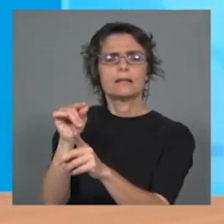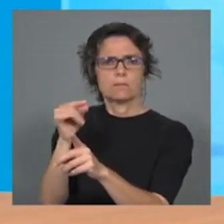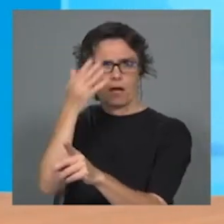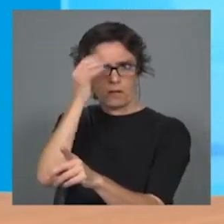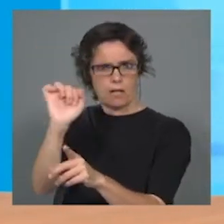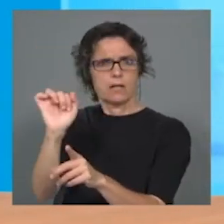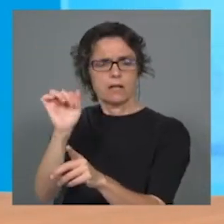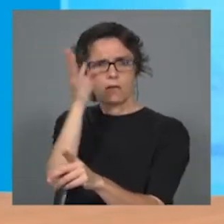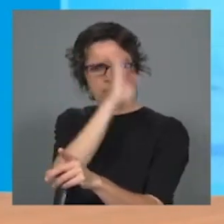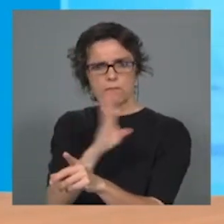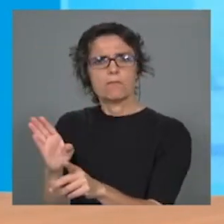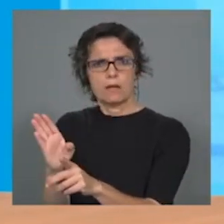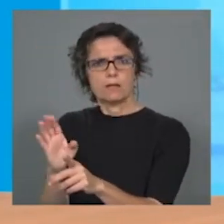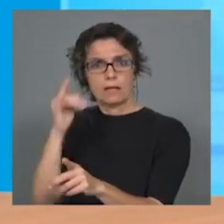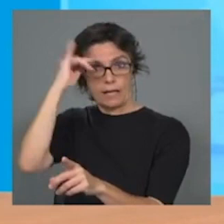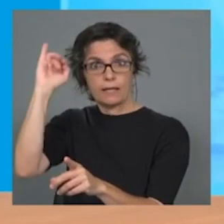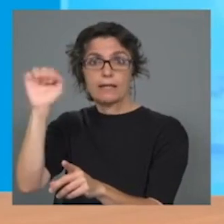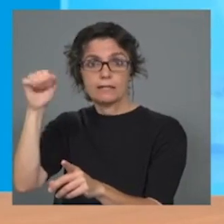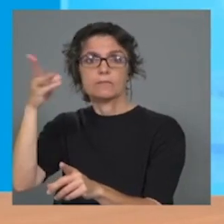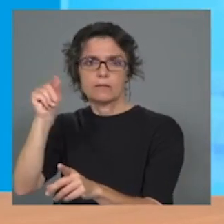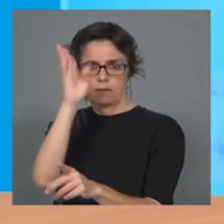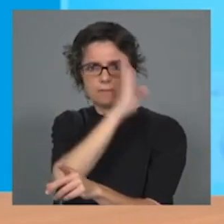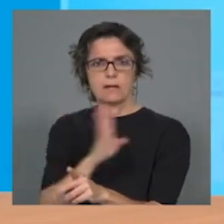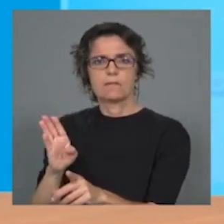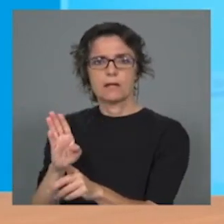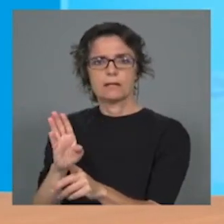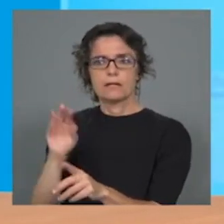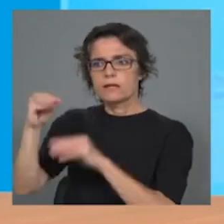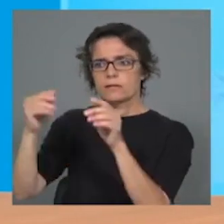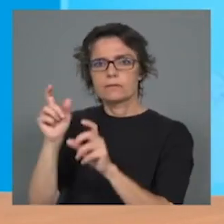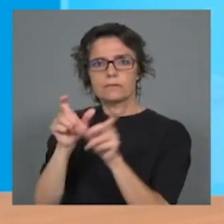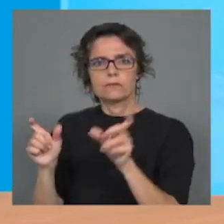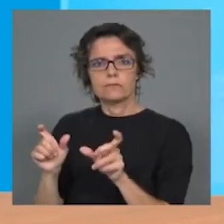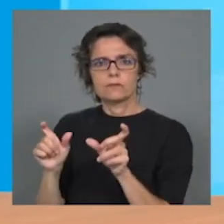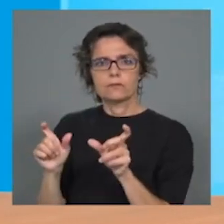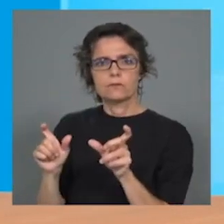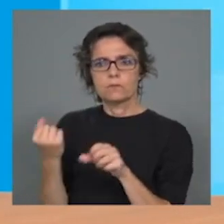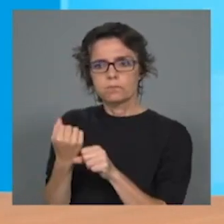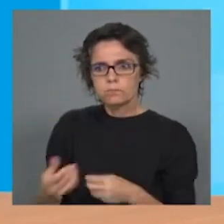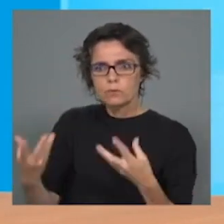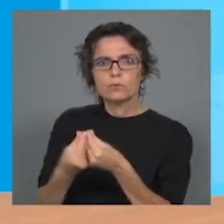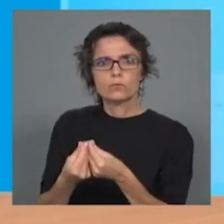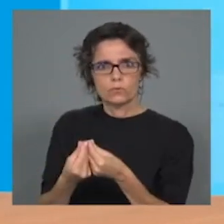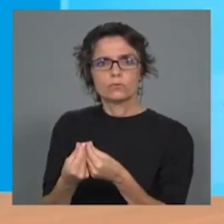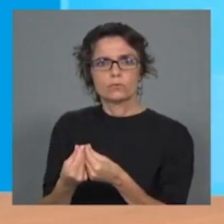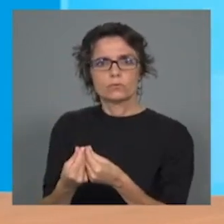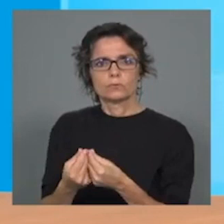capacidade de realização e de congregação de pessoas à volta dela e à volta do seu projeto